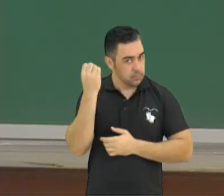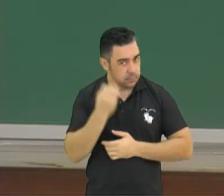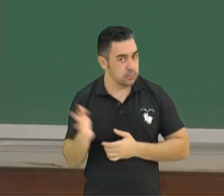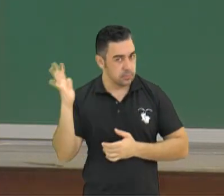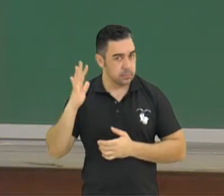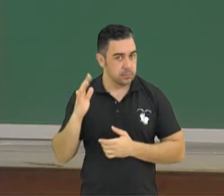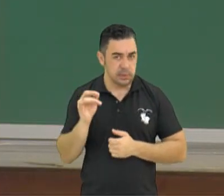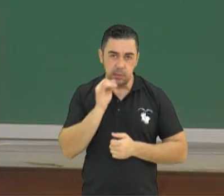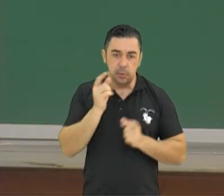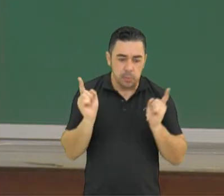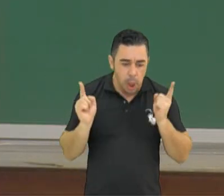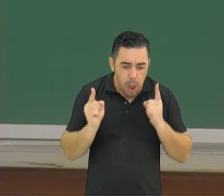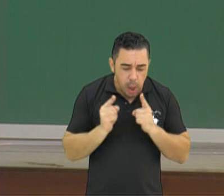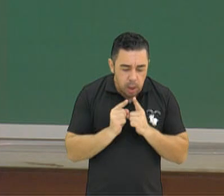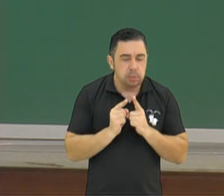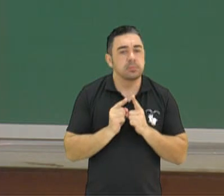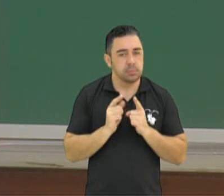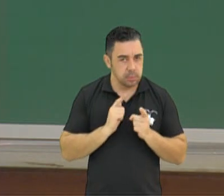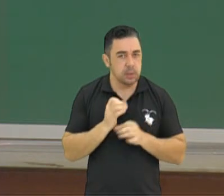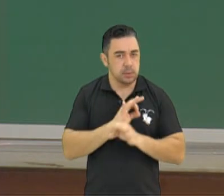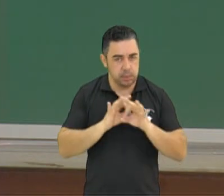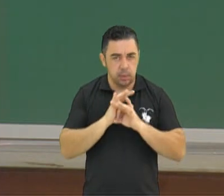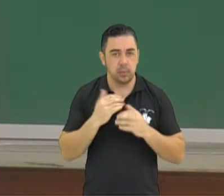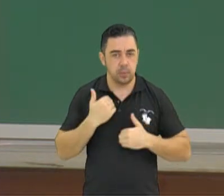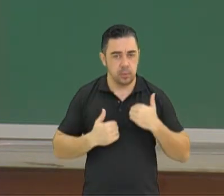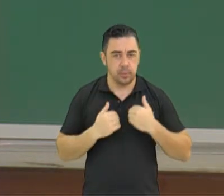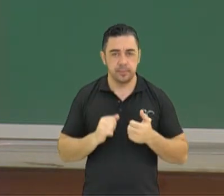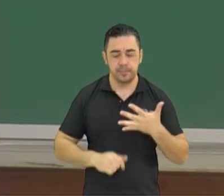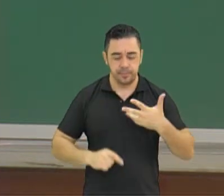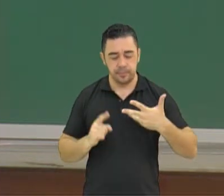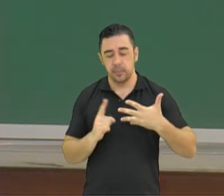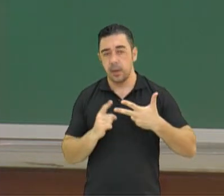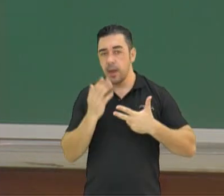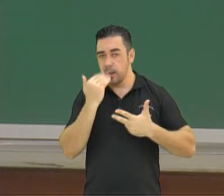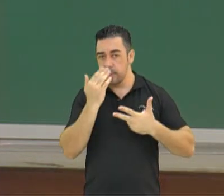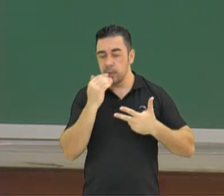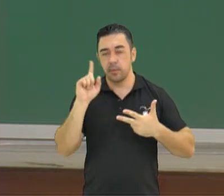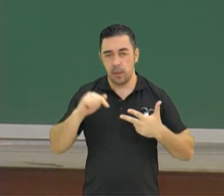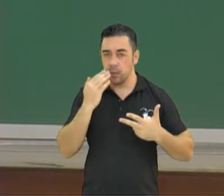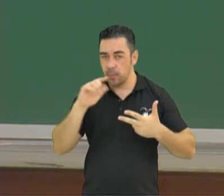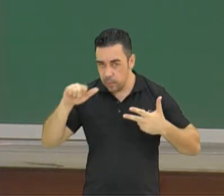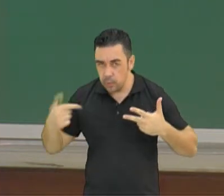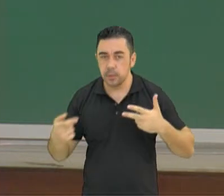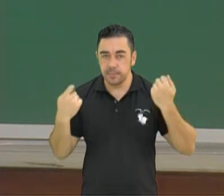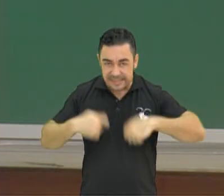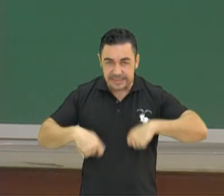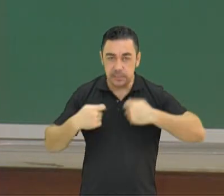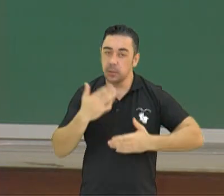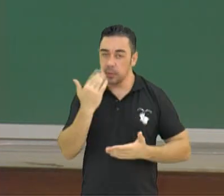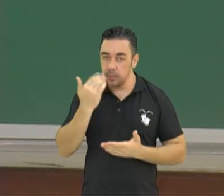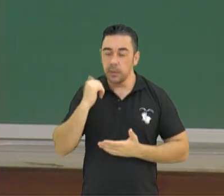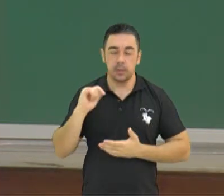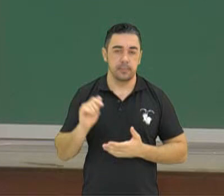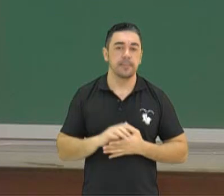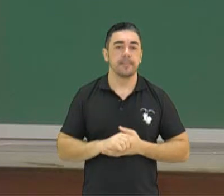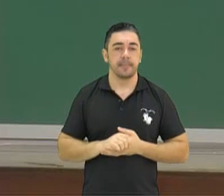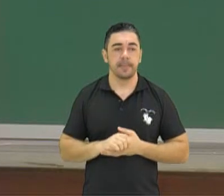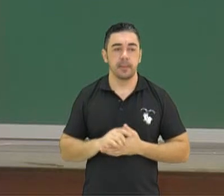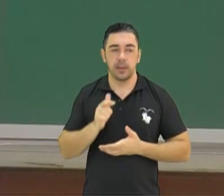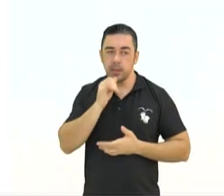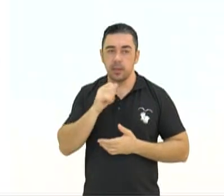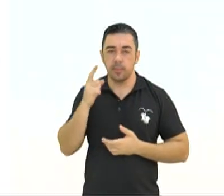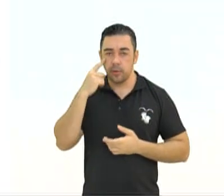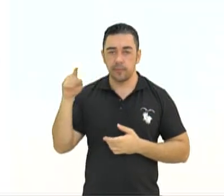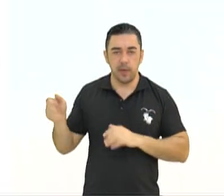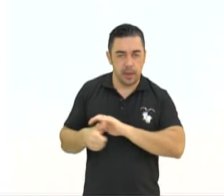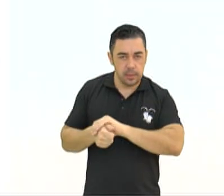pequeno que o animal seja, ele tem várias células no corpo. Alimentação, são heterótrofos, eles precisam se alimentar de outros seres, né? Que a tartaruga,